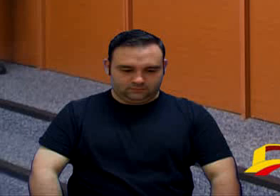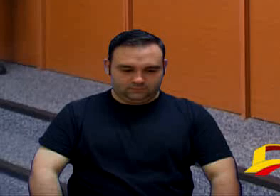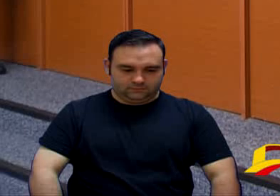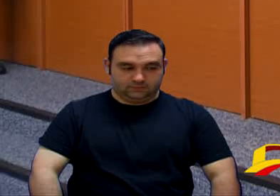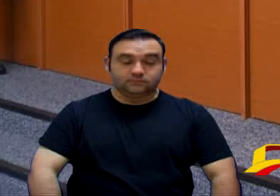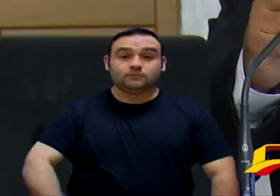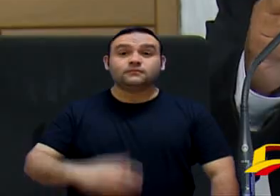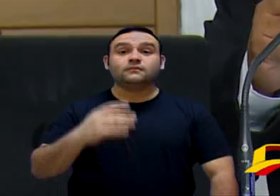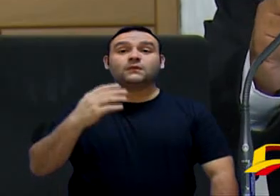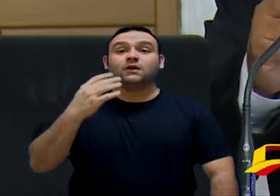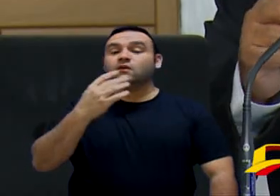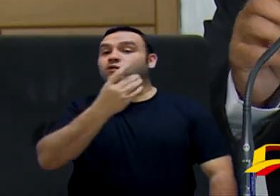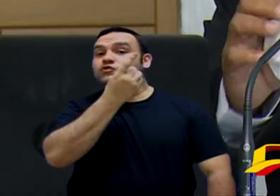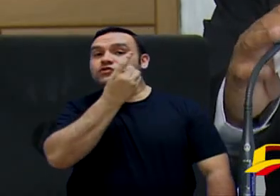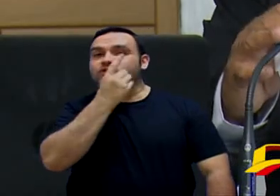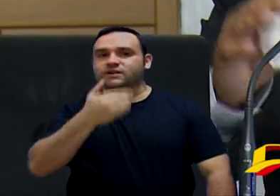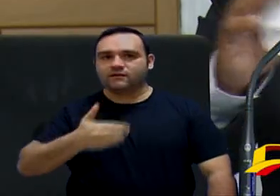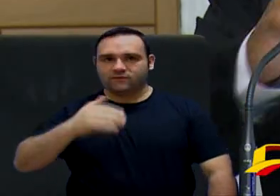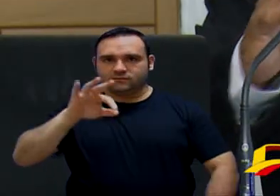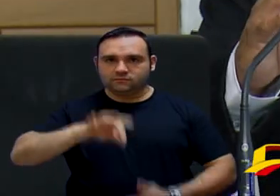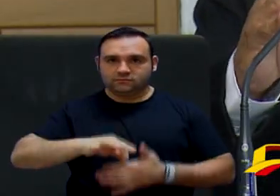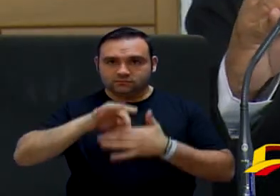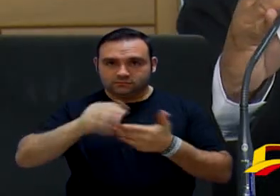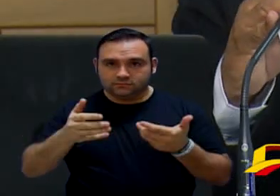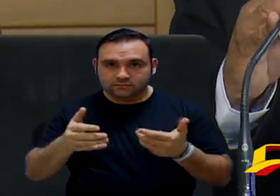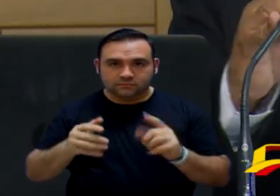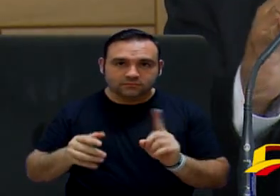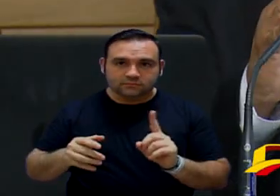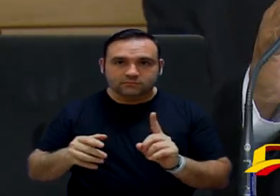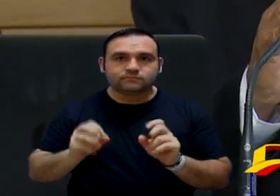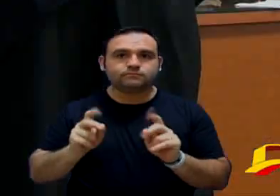Fernando dinner vai falar comigo não